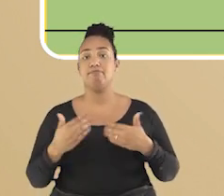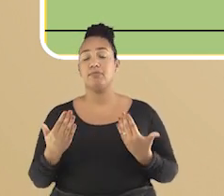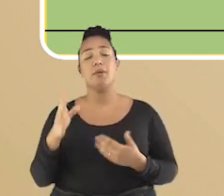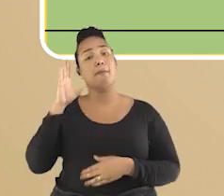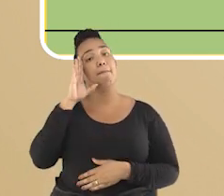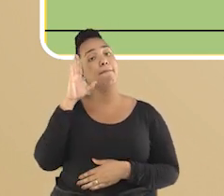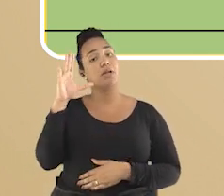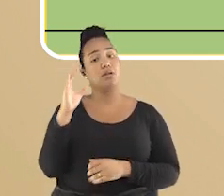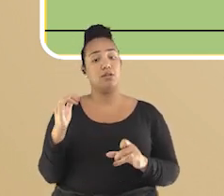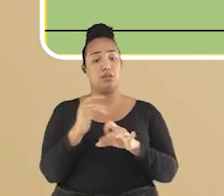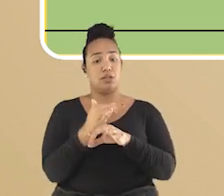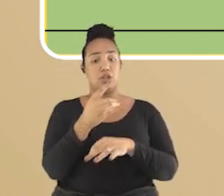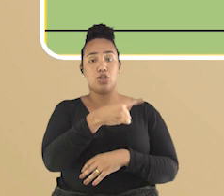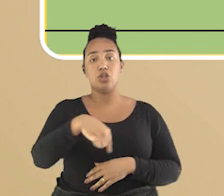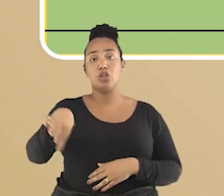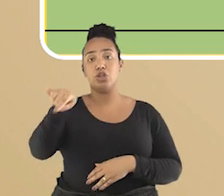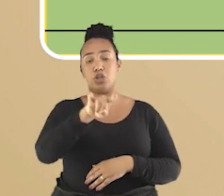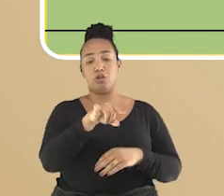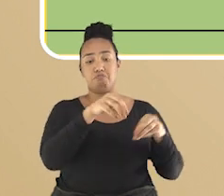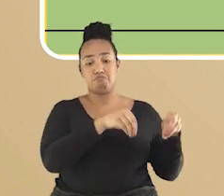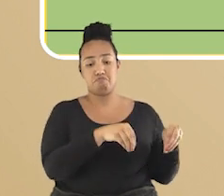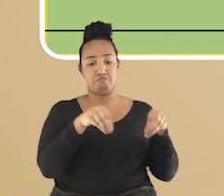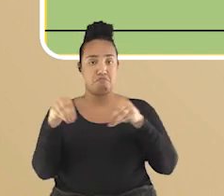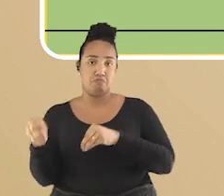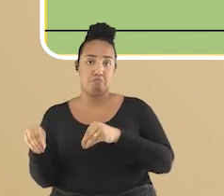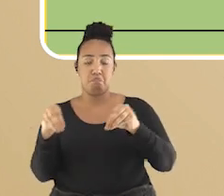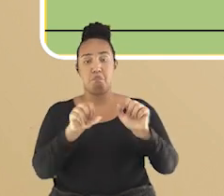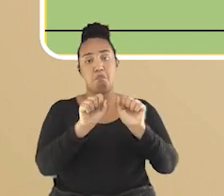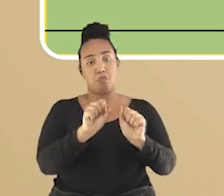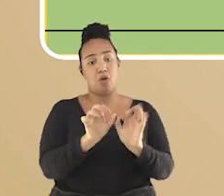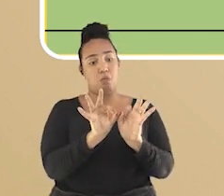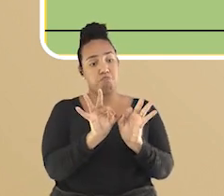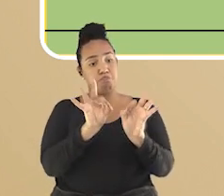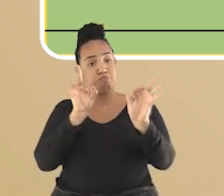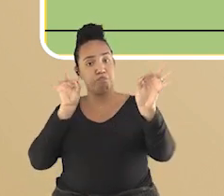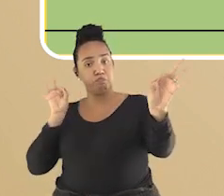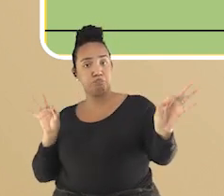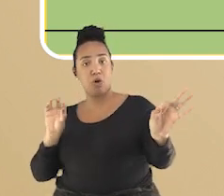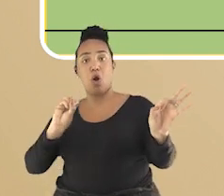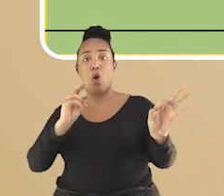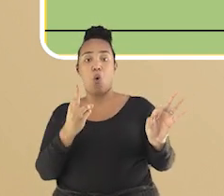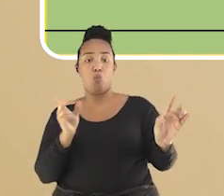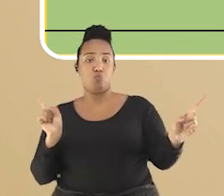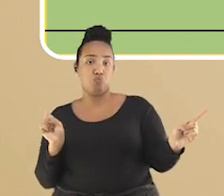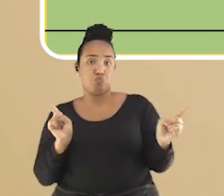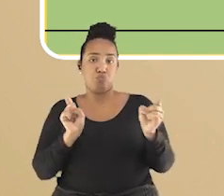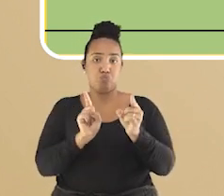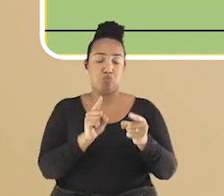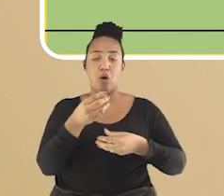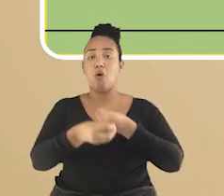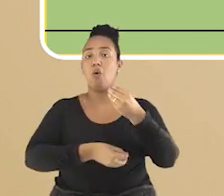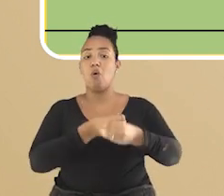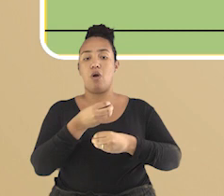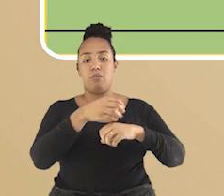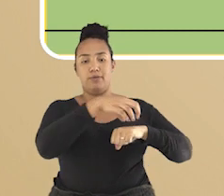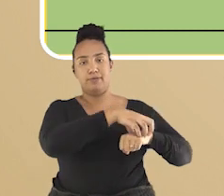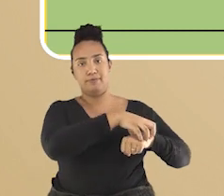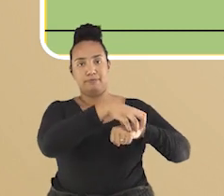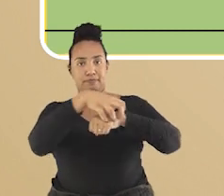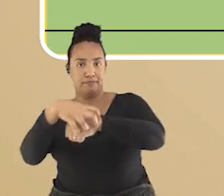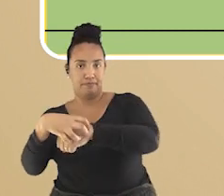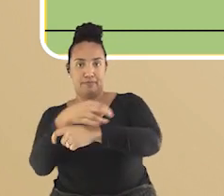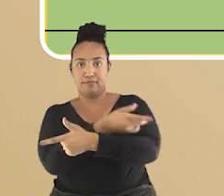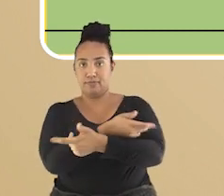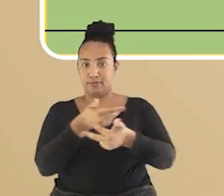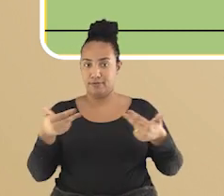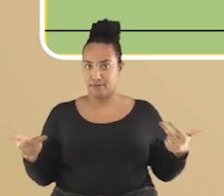locomovemos por pequenas e longas distâncias, através dos meios de transporte. Os meios de transporte